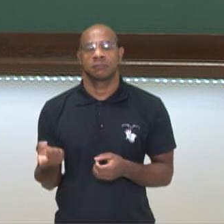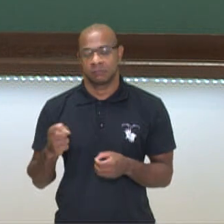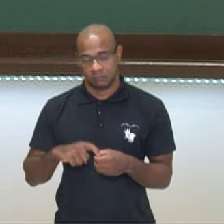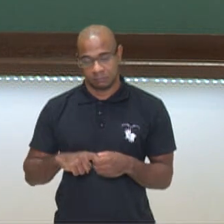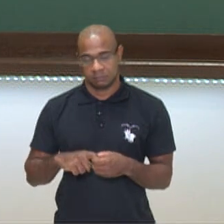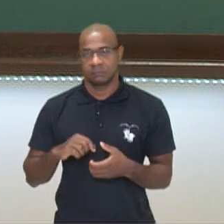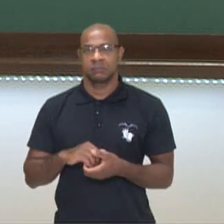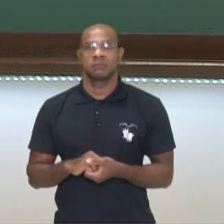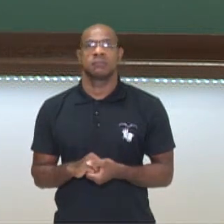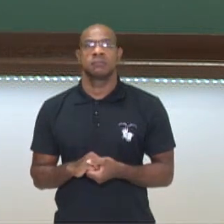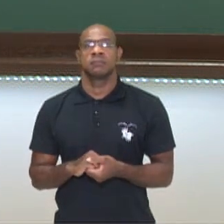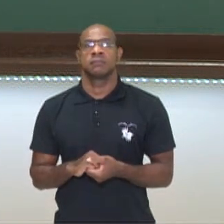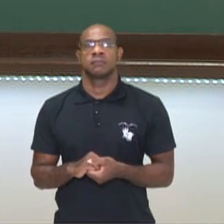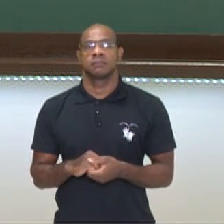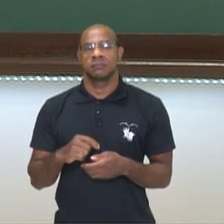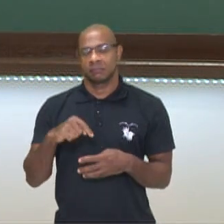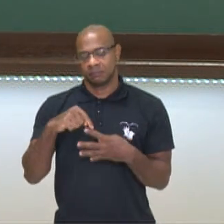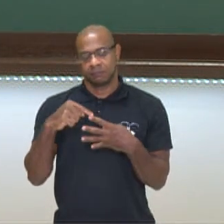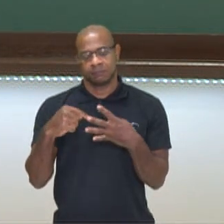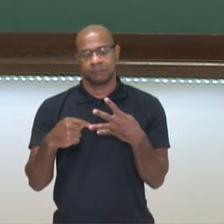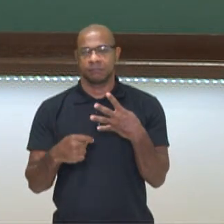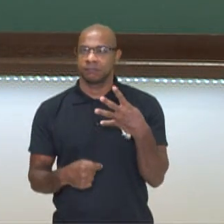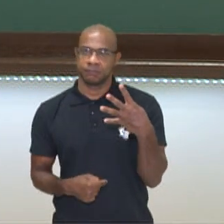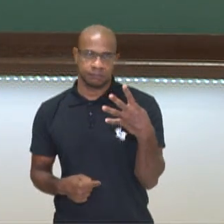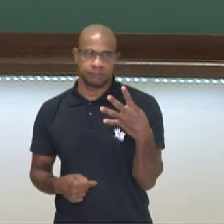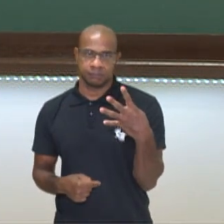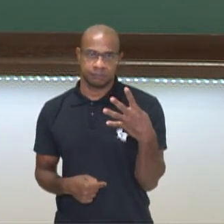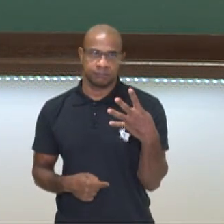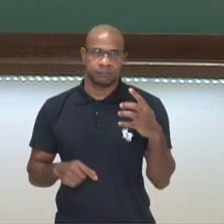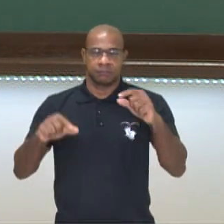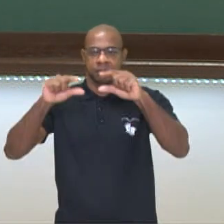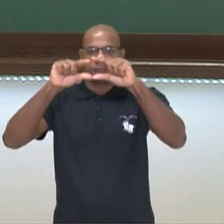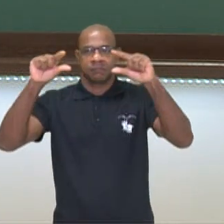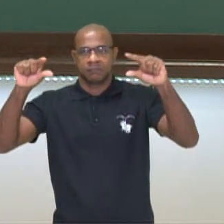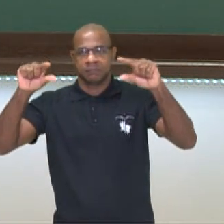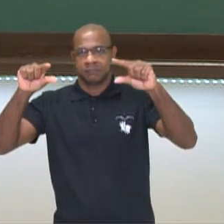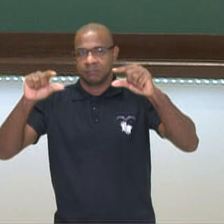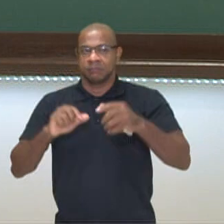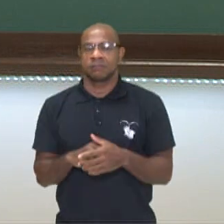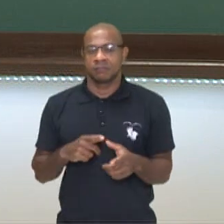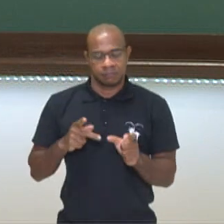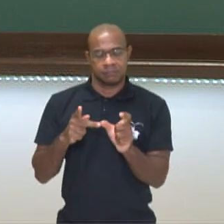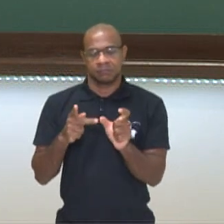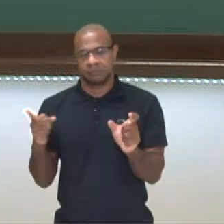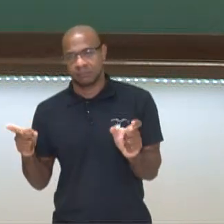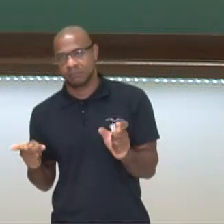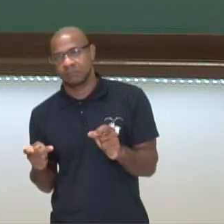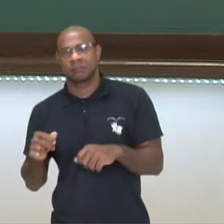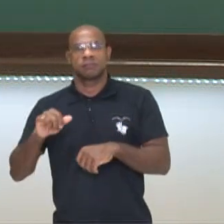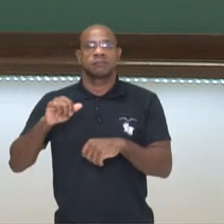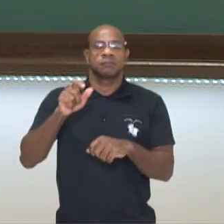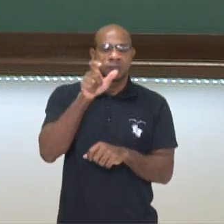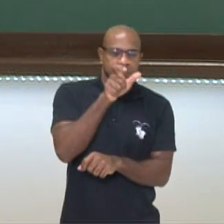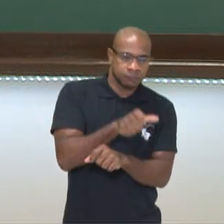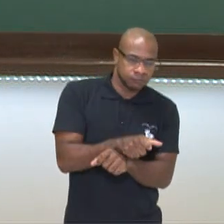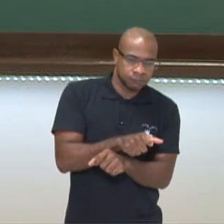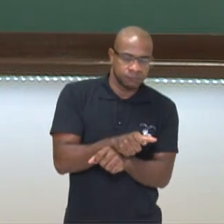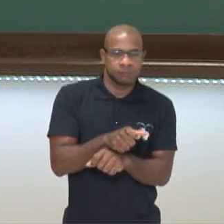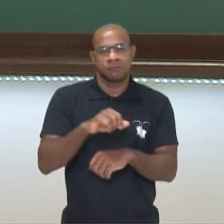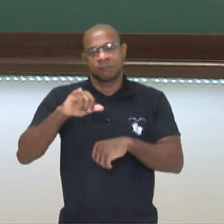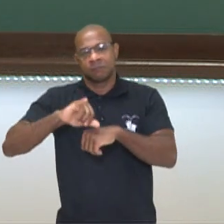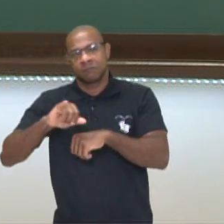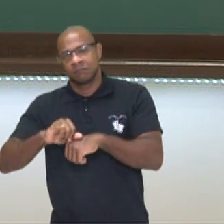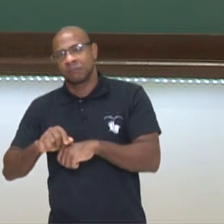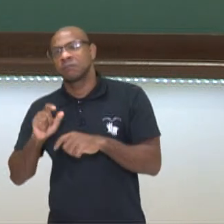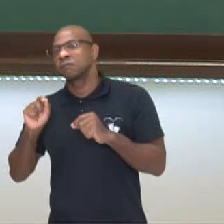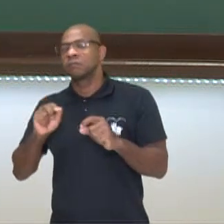Voltamos, eram 4 perguntas, né, todas relacionadas ao predicado, predicativo, se é do sujeito, se é do objeto, a quem está